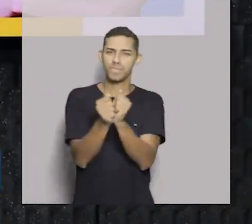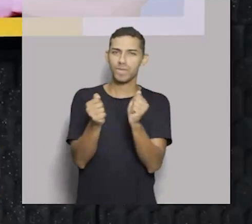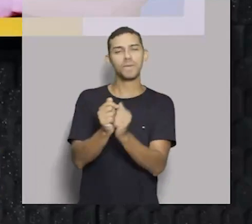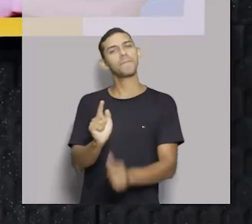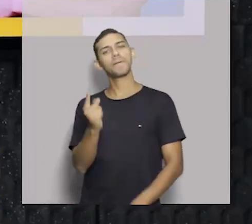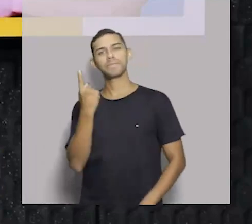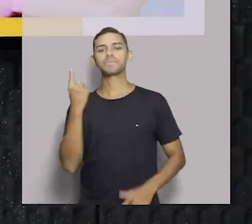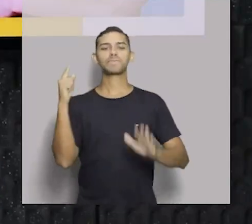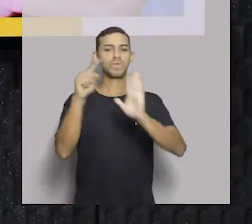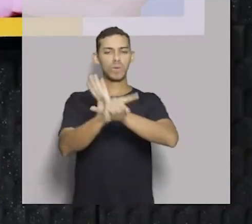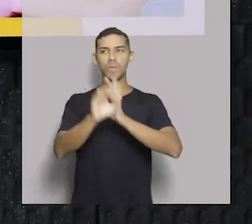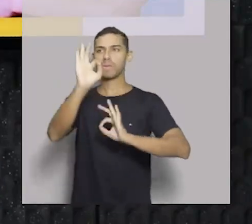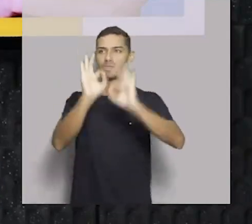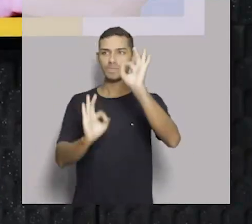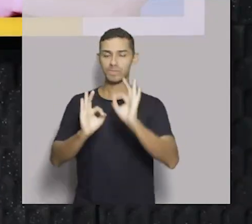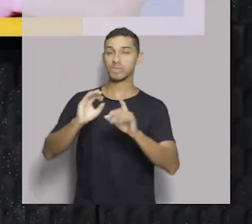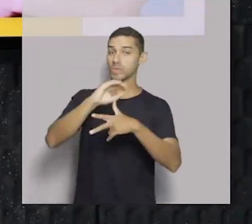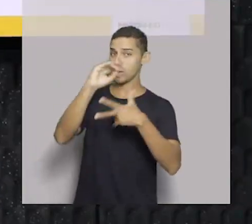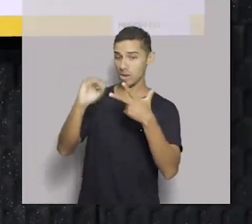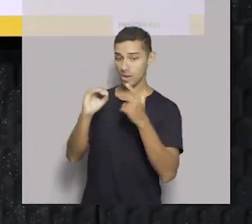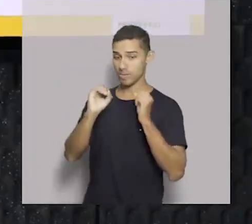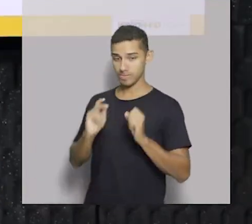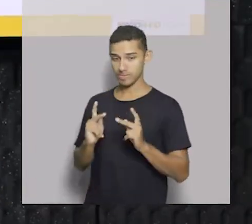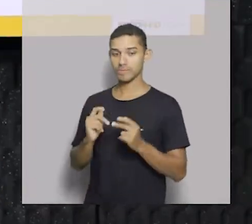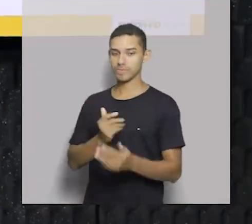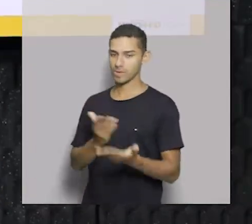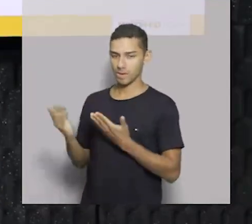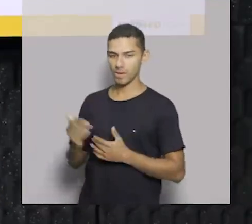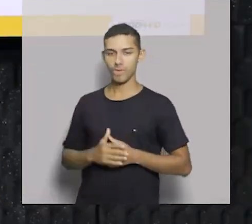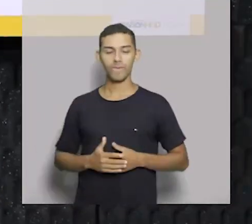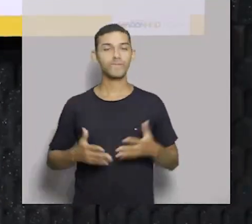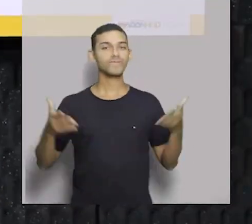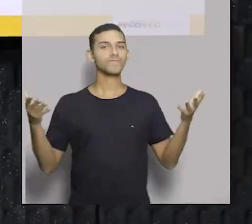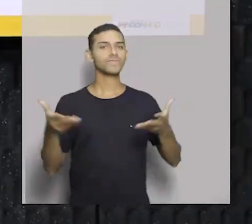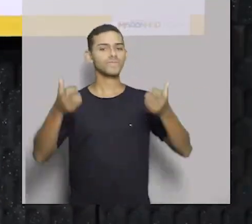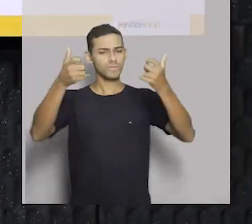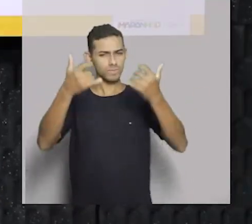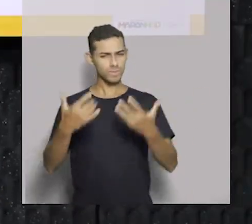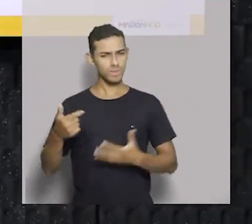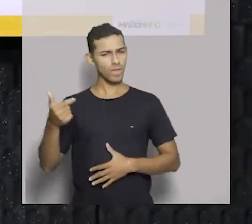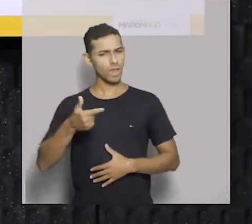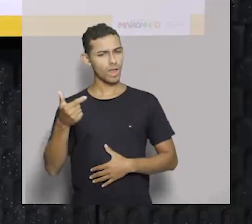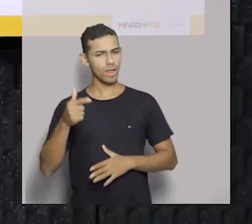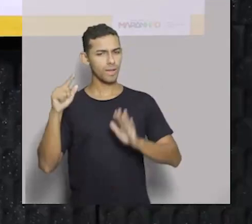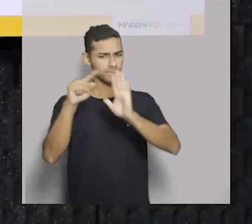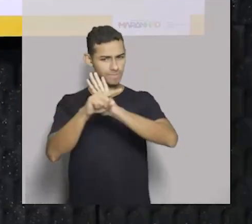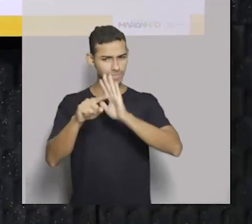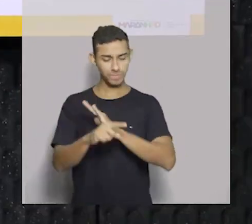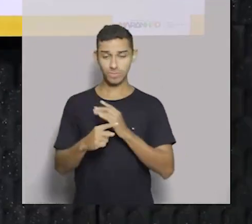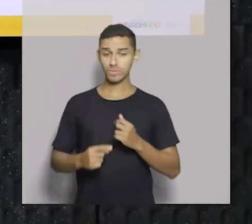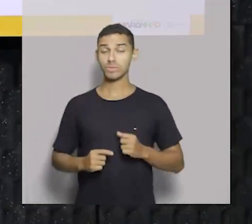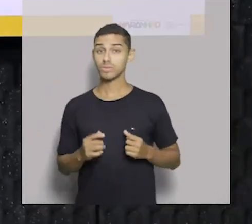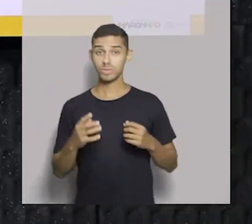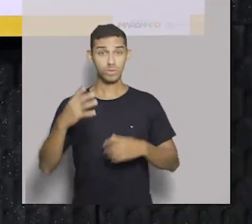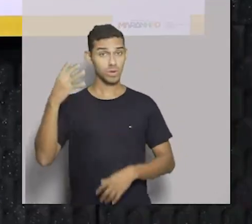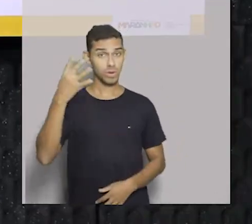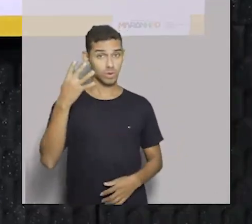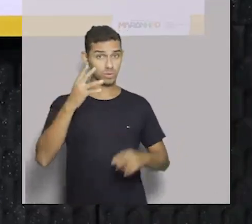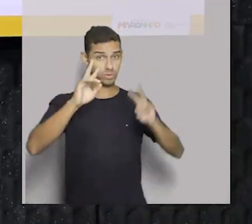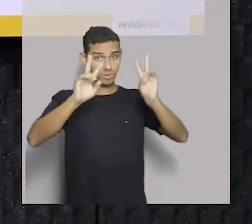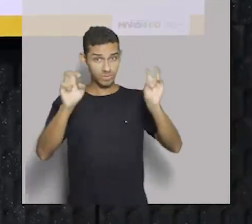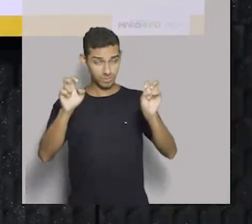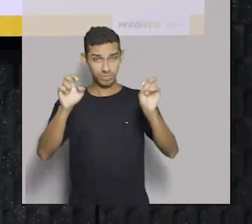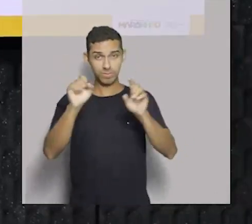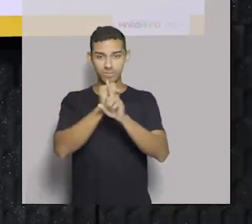mais uma questão do preparatório do Enem Beleza a gente vai fazer hoje a segunda questão do quarto tema de sociologia da